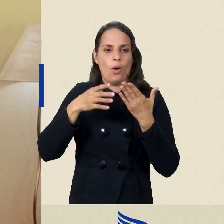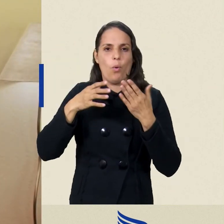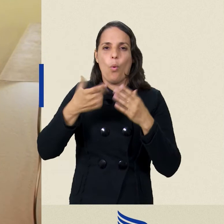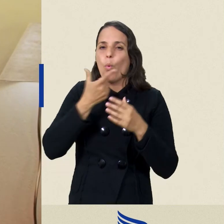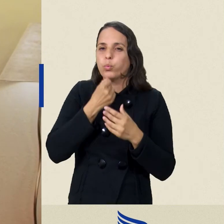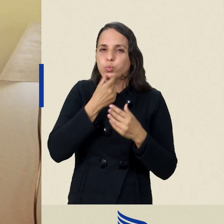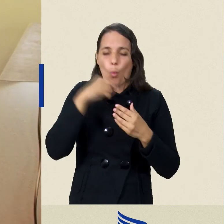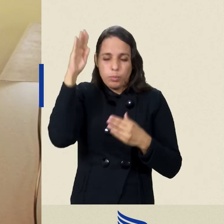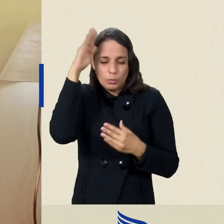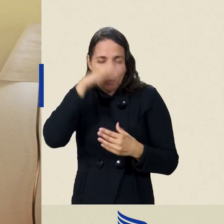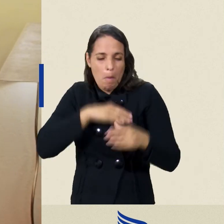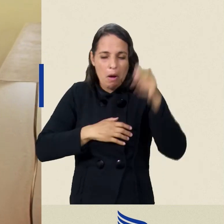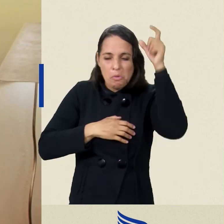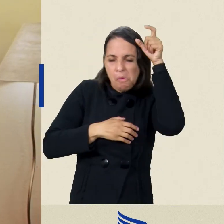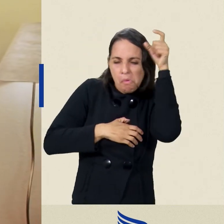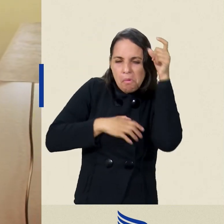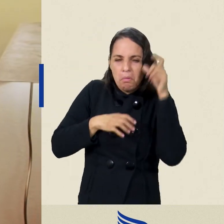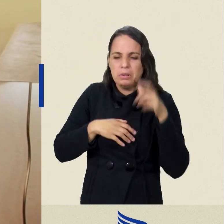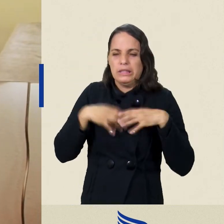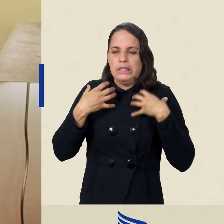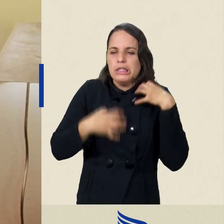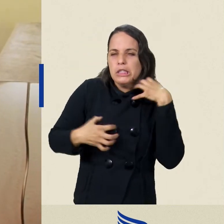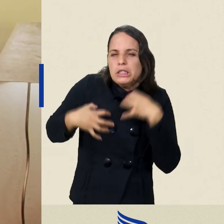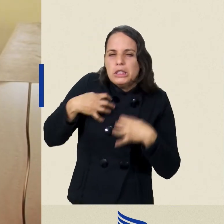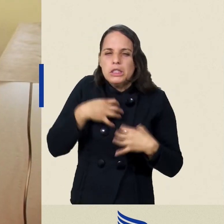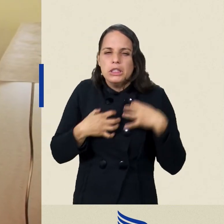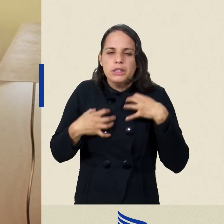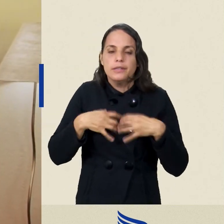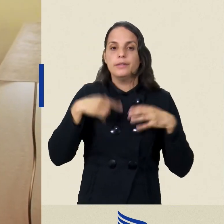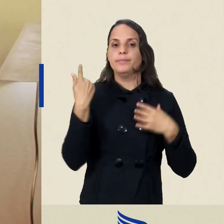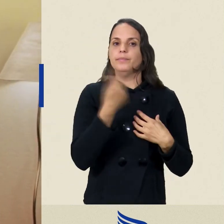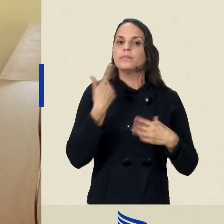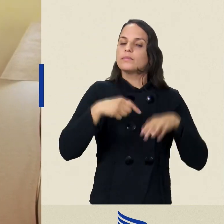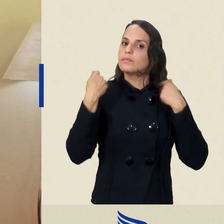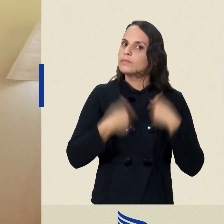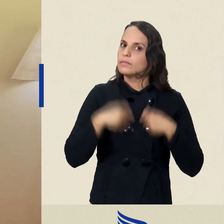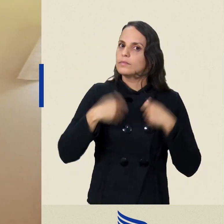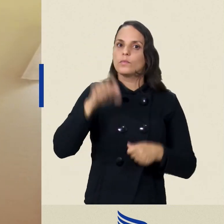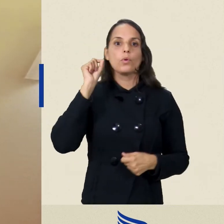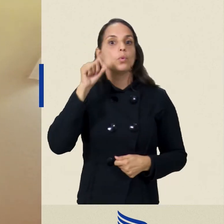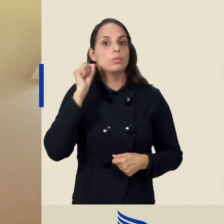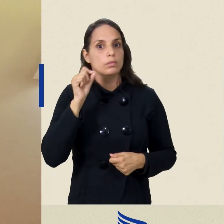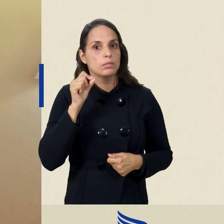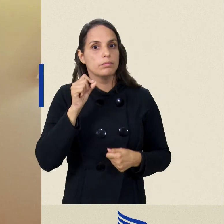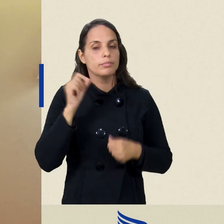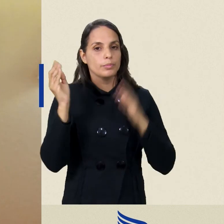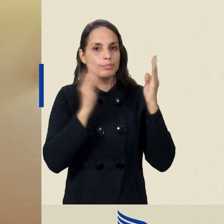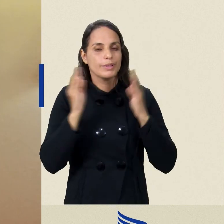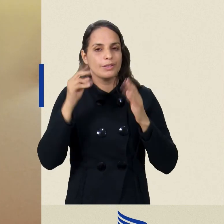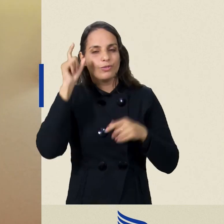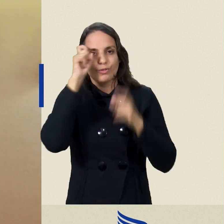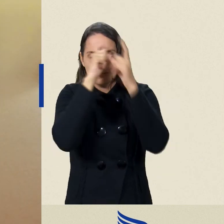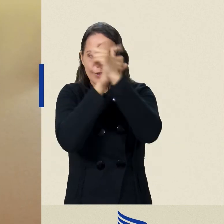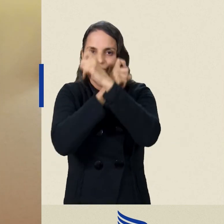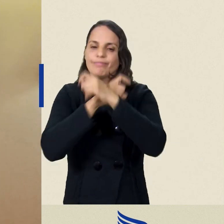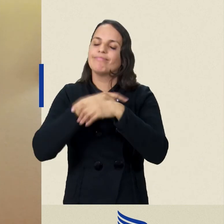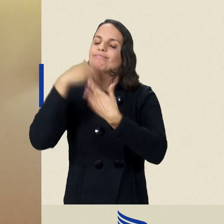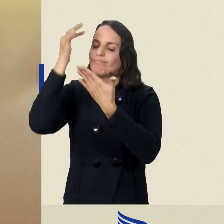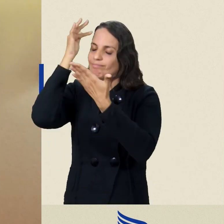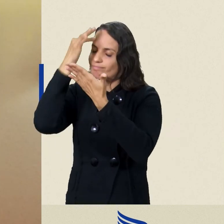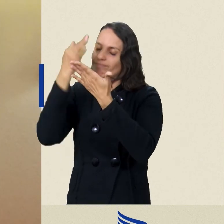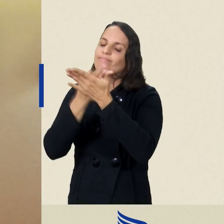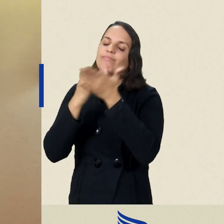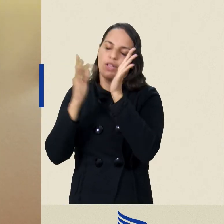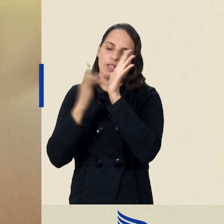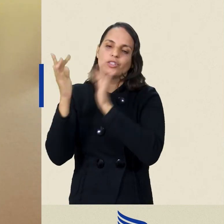homens e demônios. Qual será a nossa maior necessidade nesse tempo de prova? A fé em Jesus. Sem ela não